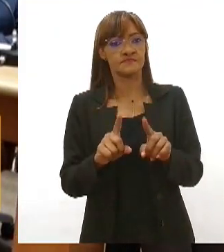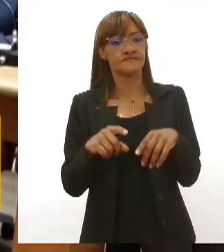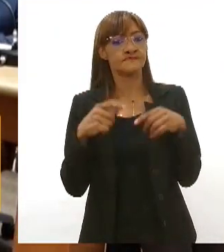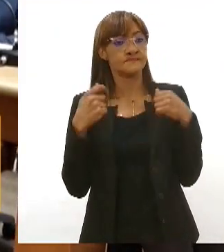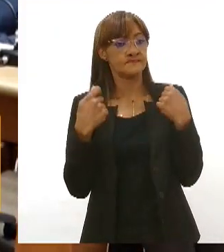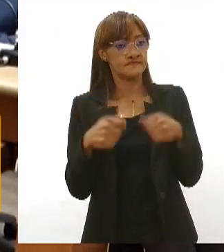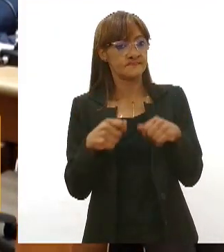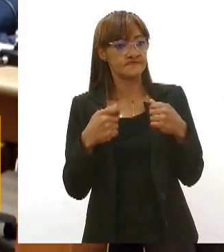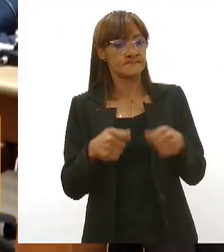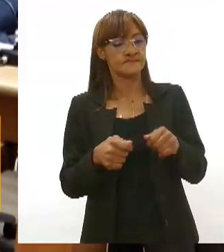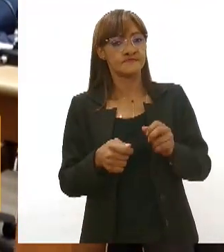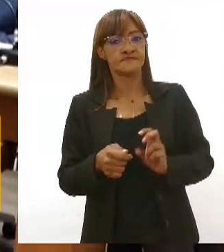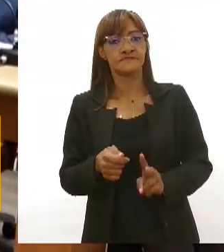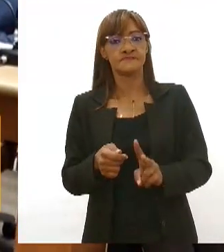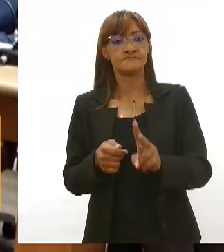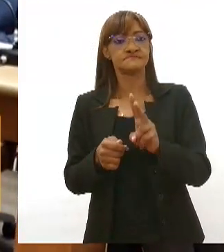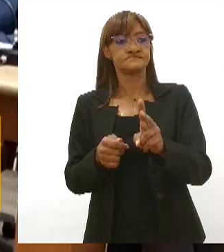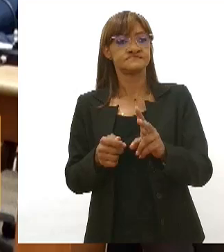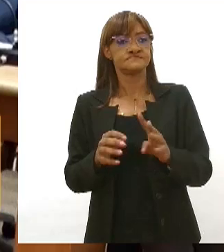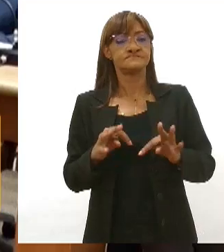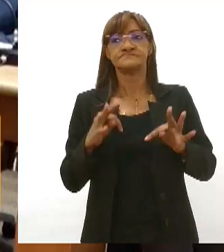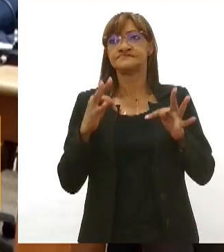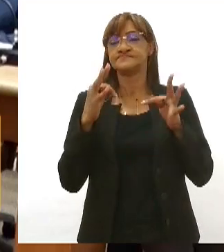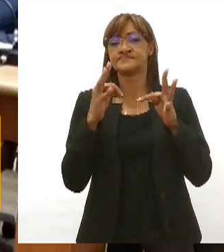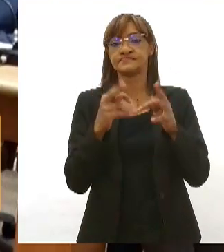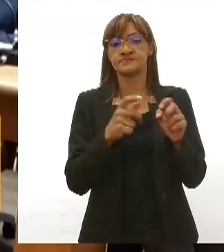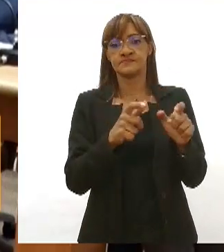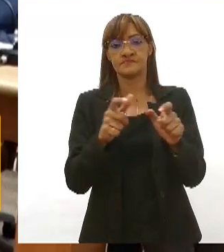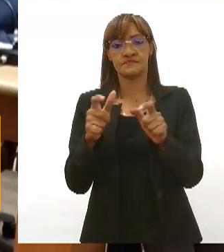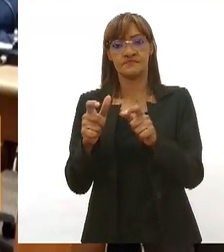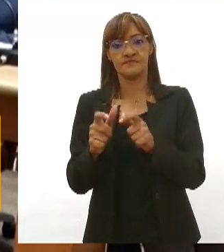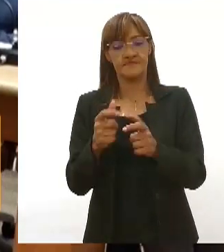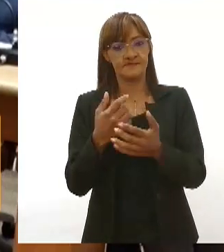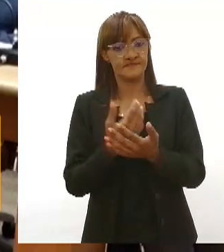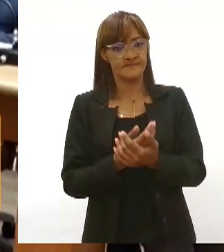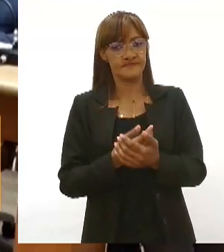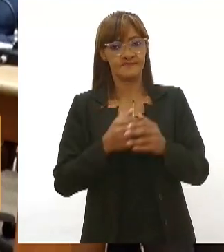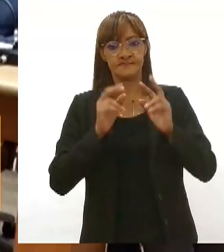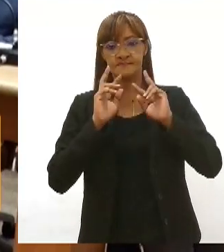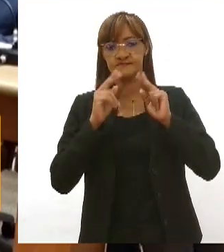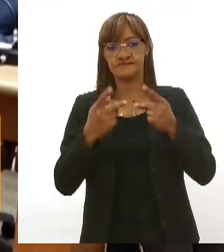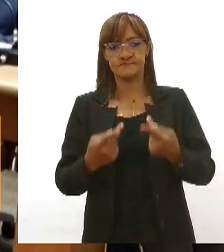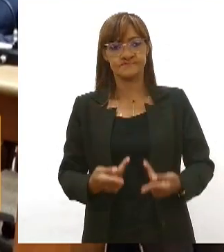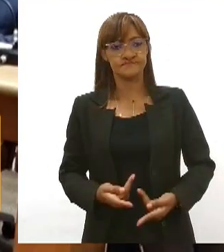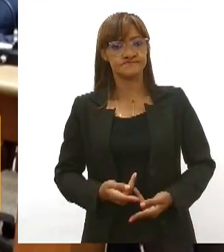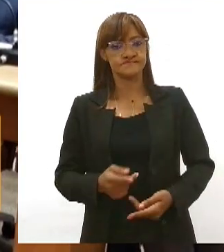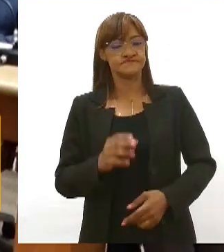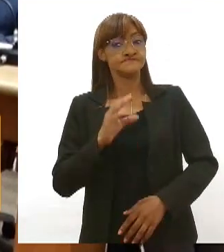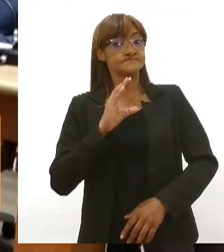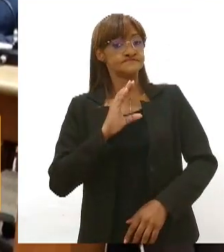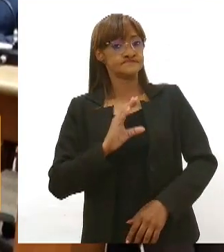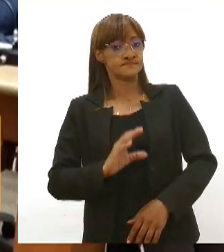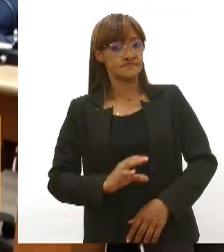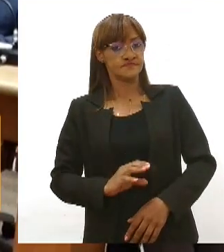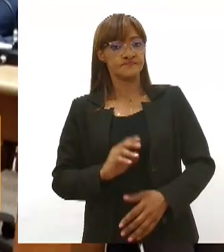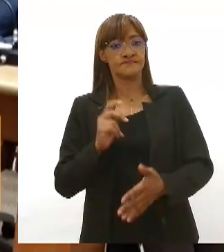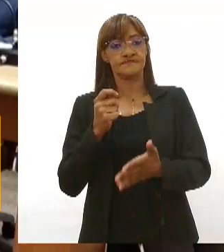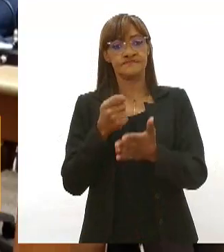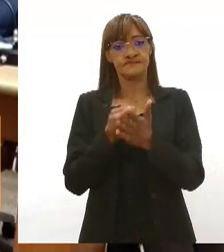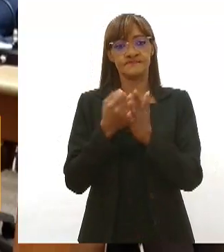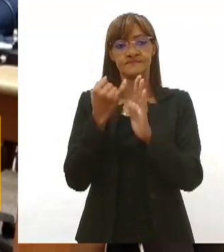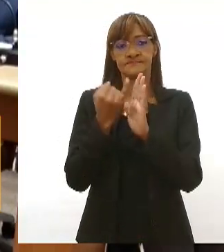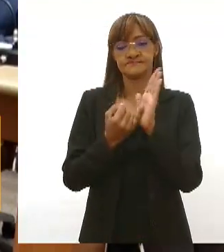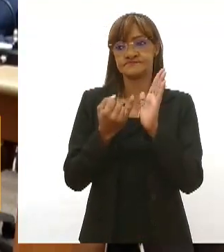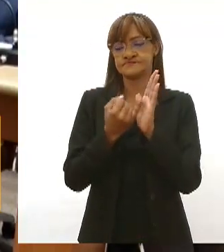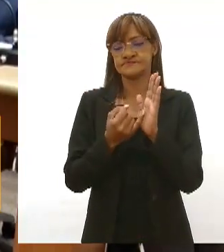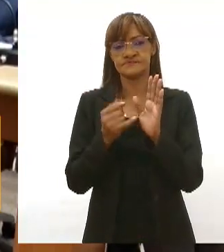estar em todos os lugares. Elas são seres humanos, são cidadãos, pagadores de impostos, como qualquer